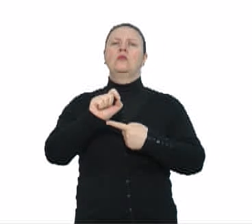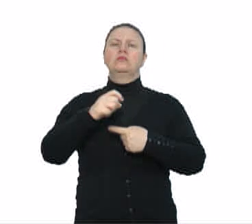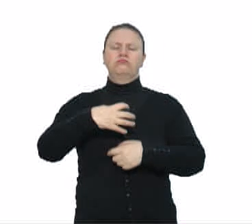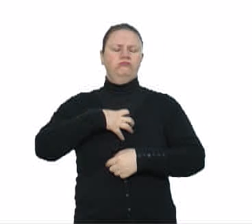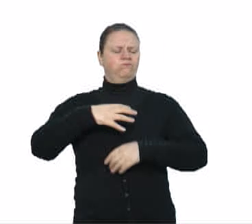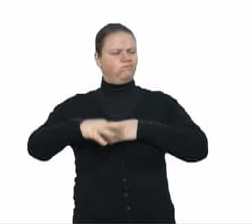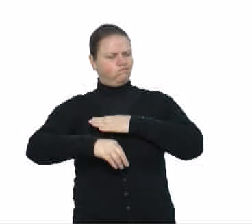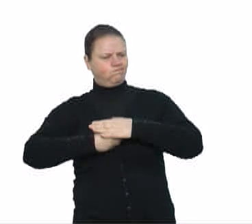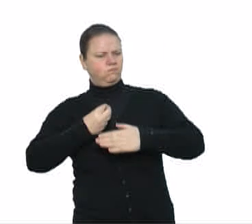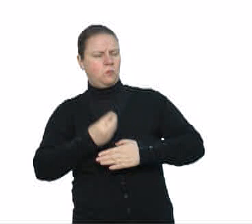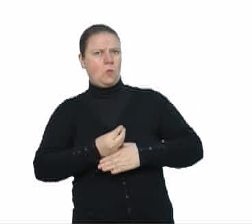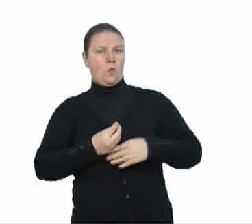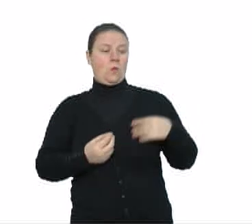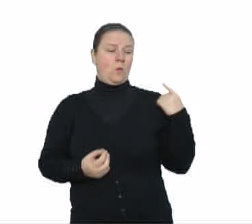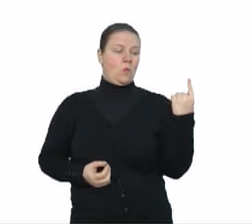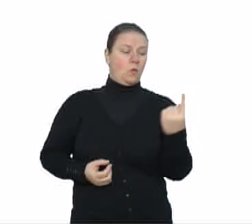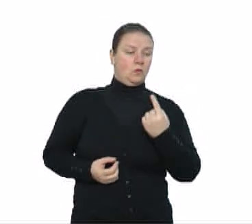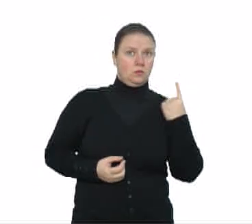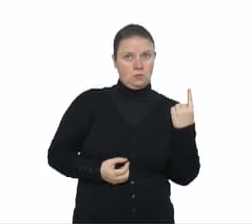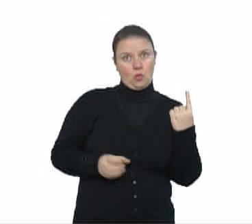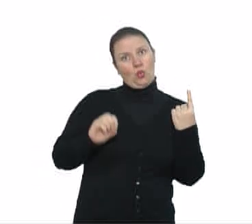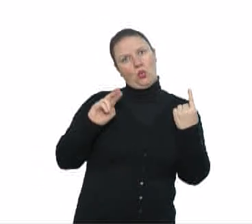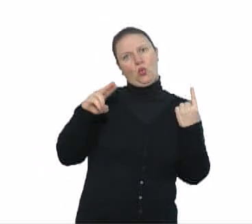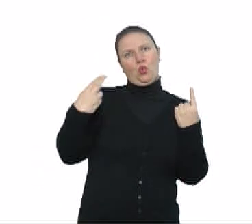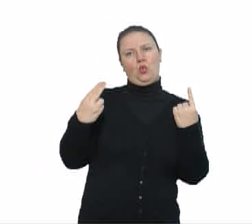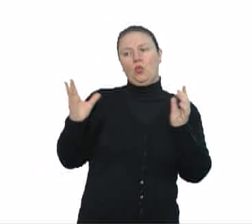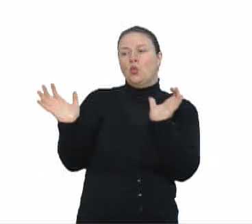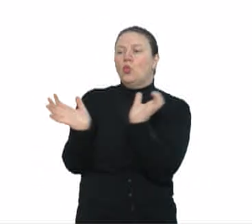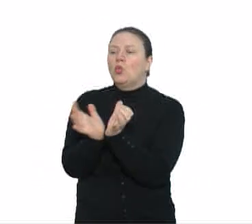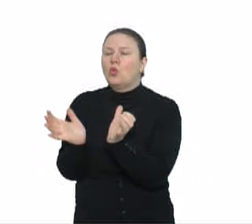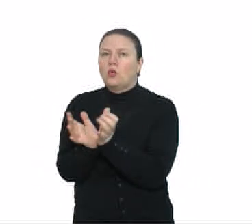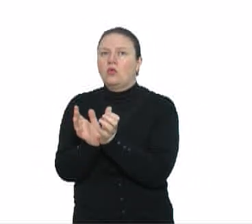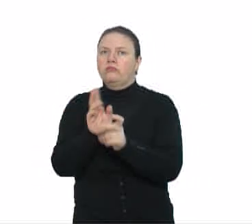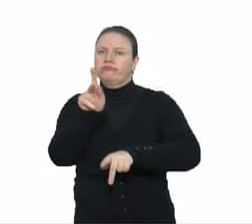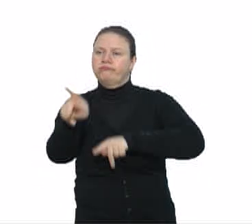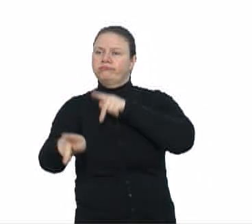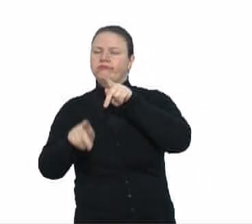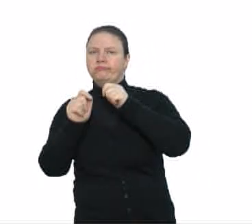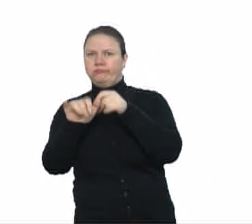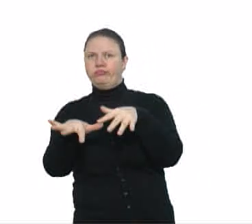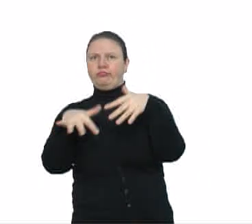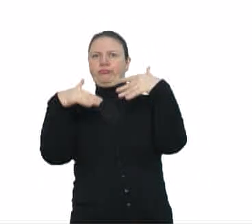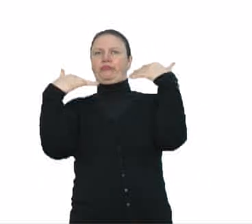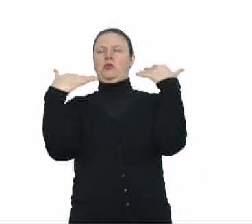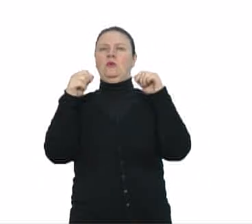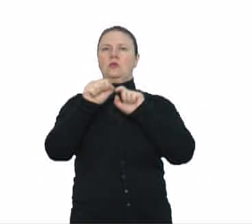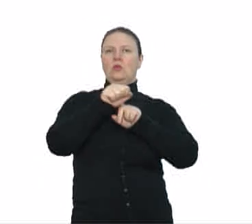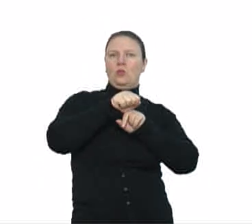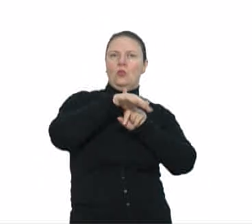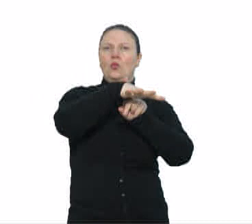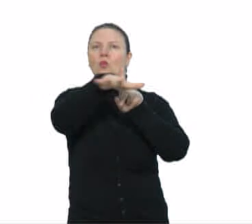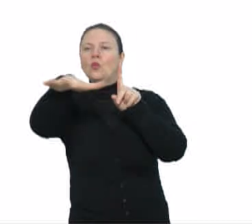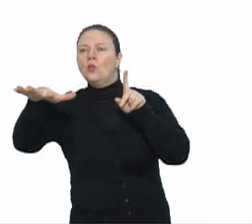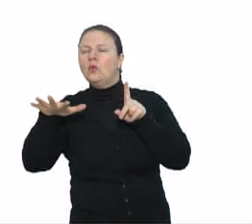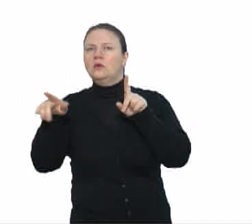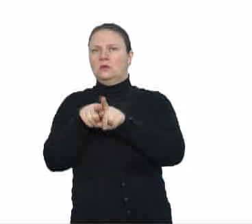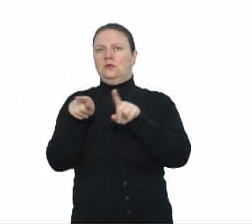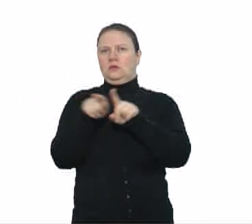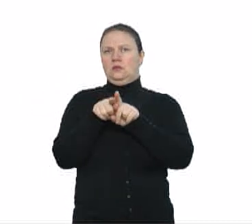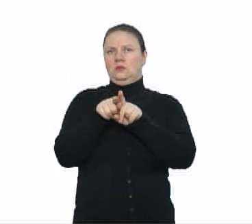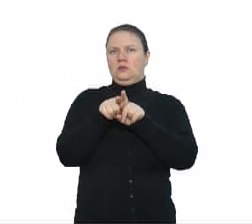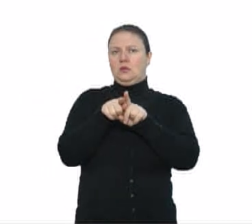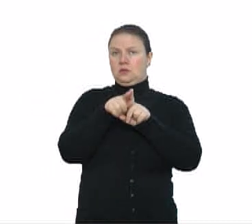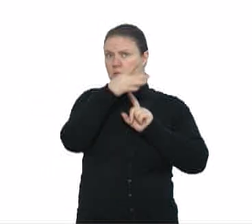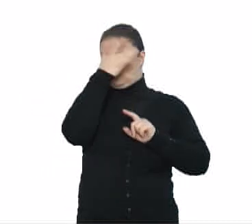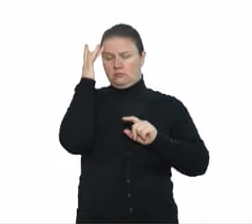reação solitária ou em grupo de caráter público contra um determinado evento. Os manifestantes